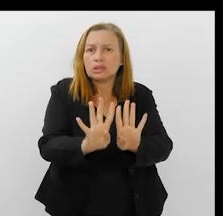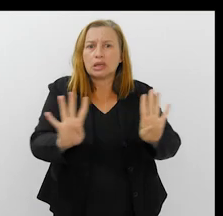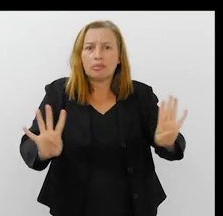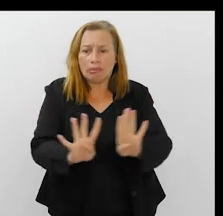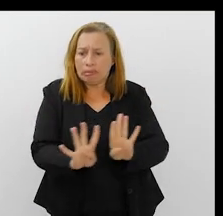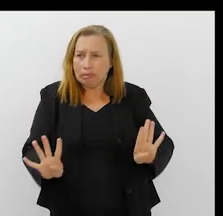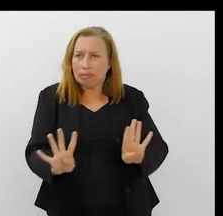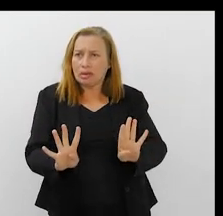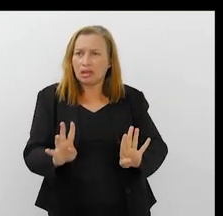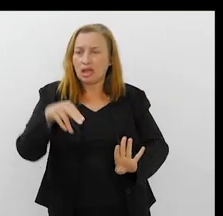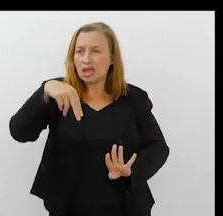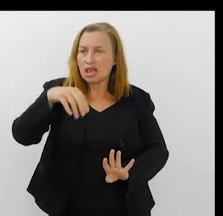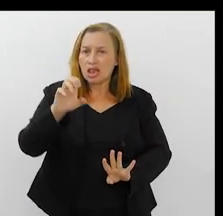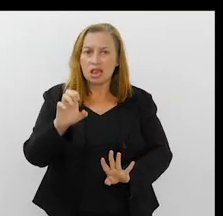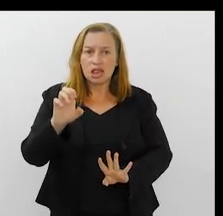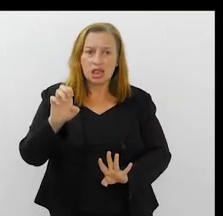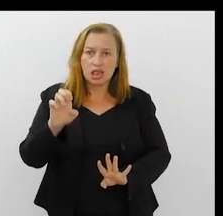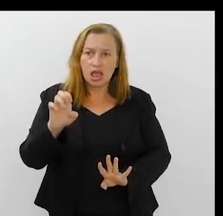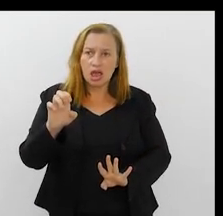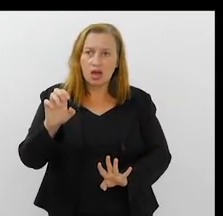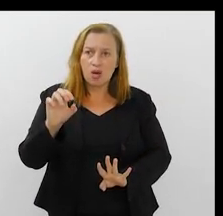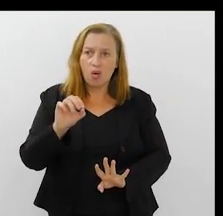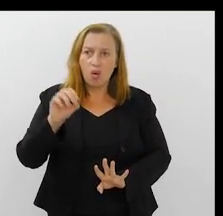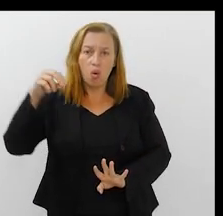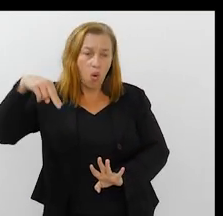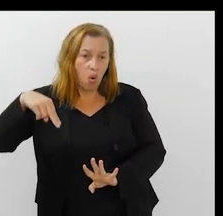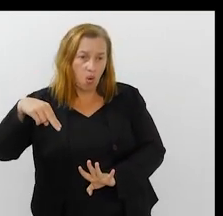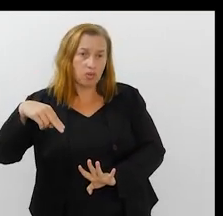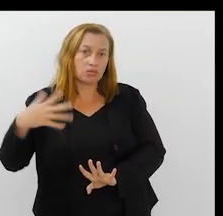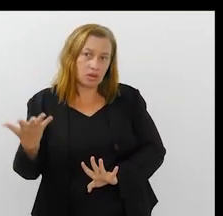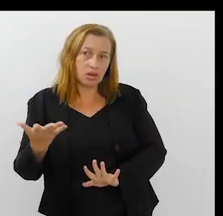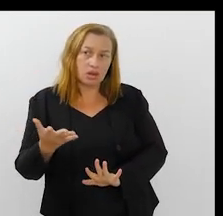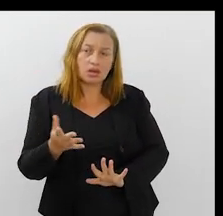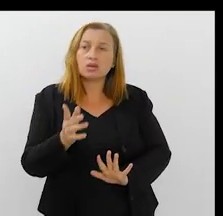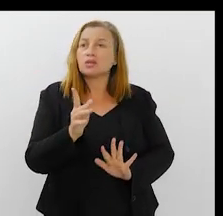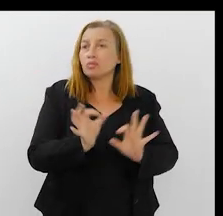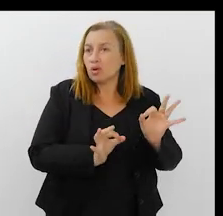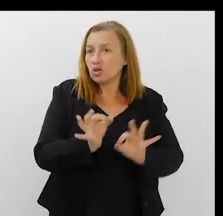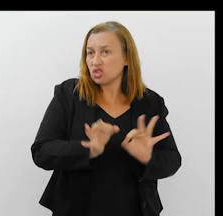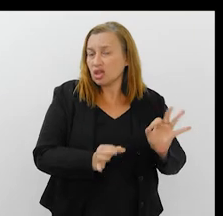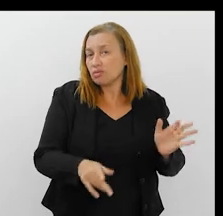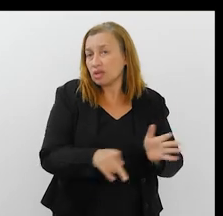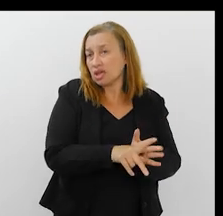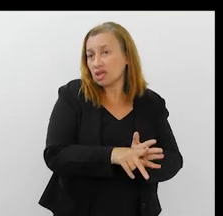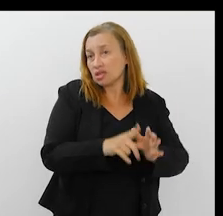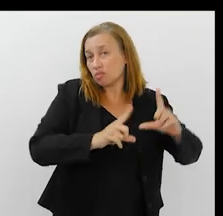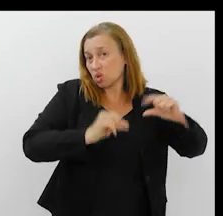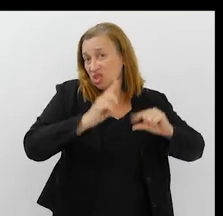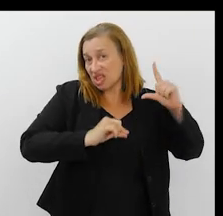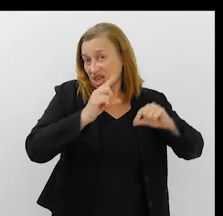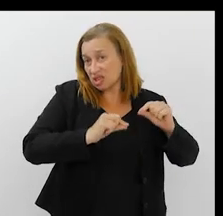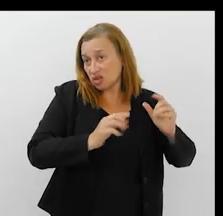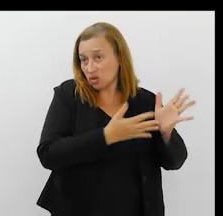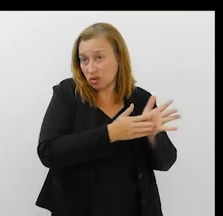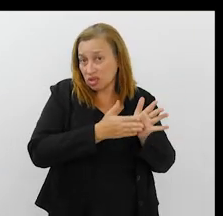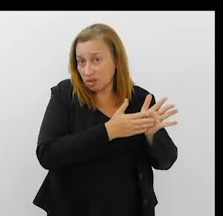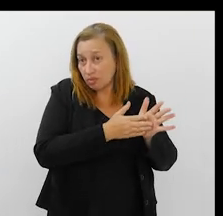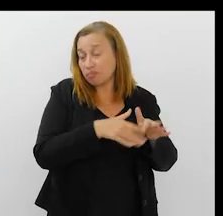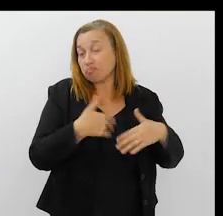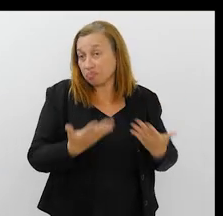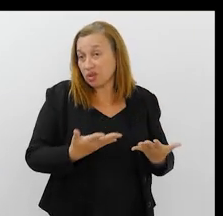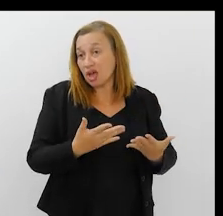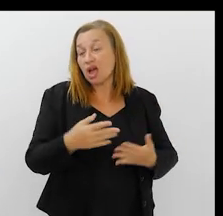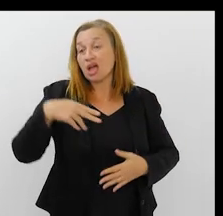abre-ala no neon, né? Porque o neon é de autoria dos projetos que vieram da mocidade. O neon era